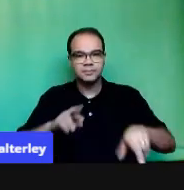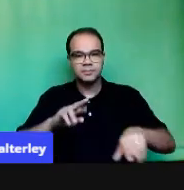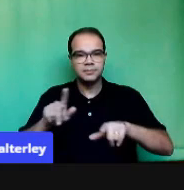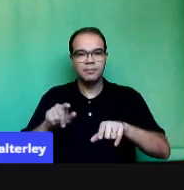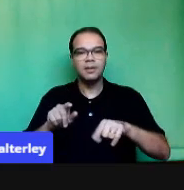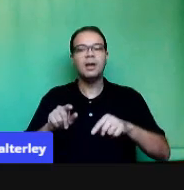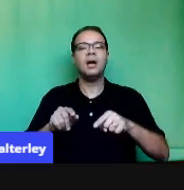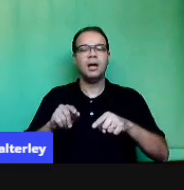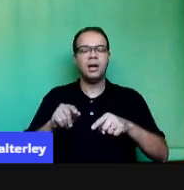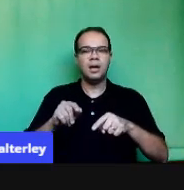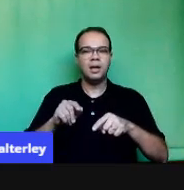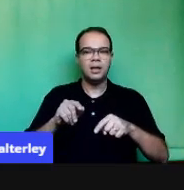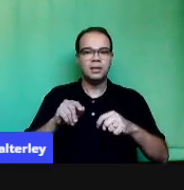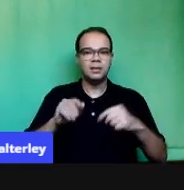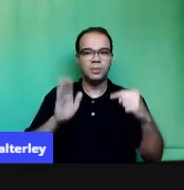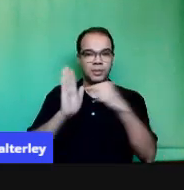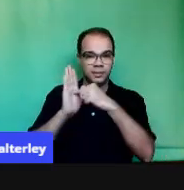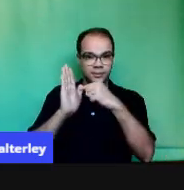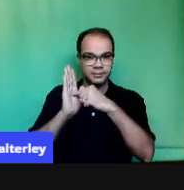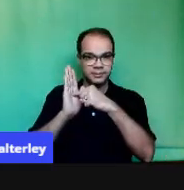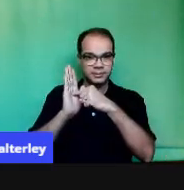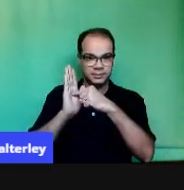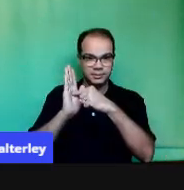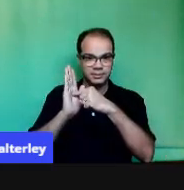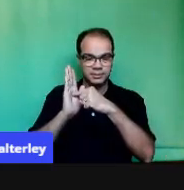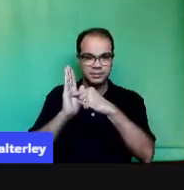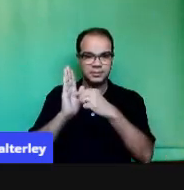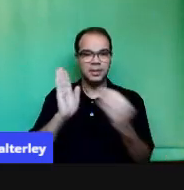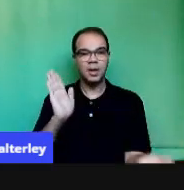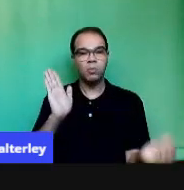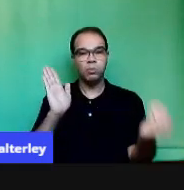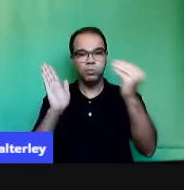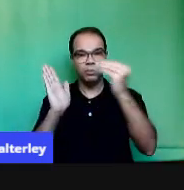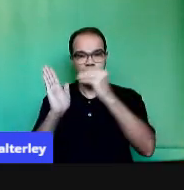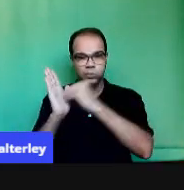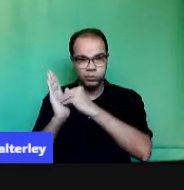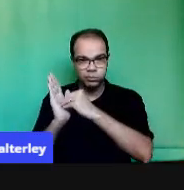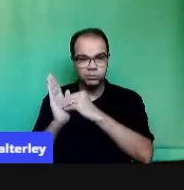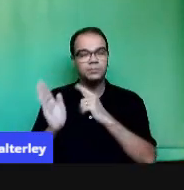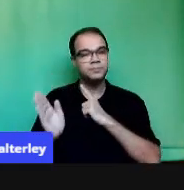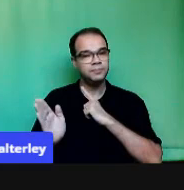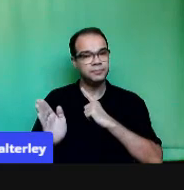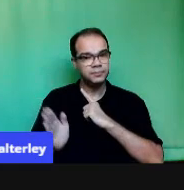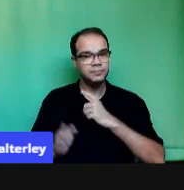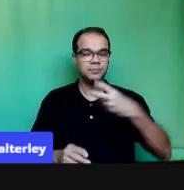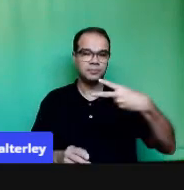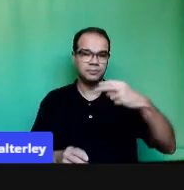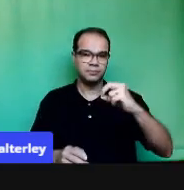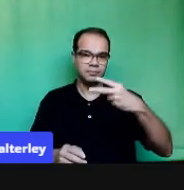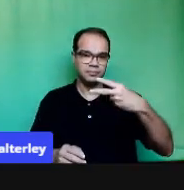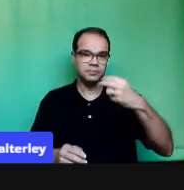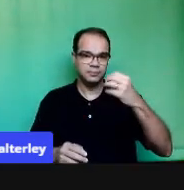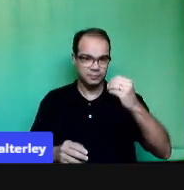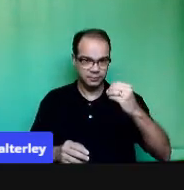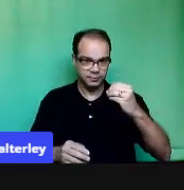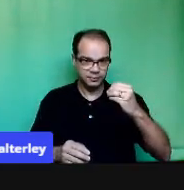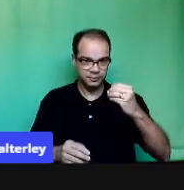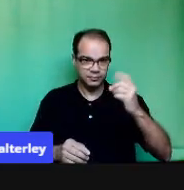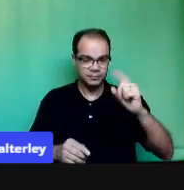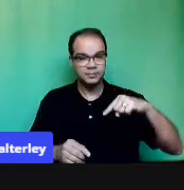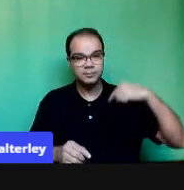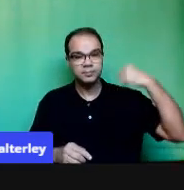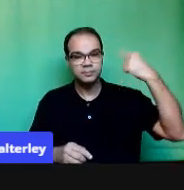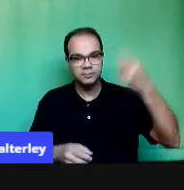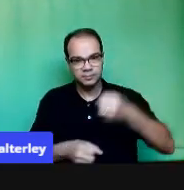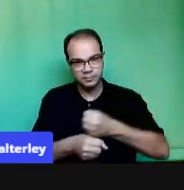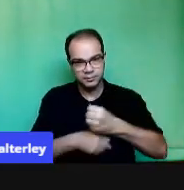versão preliminar, 2020, quanto na versão circunstancial para 2021. Então, em ambos os documentos, o